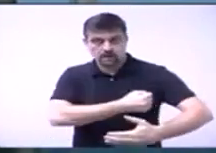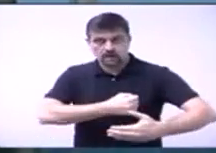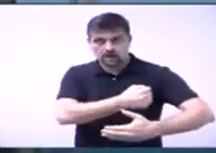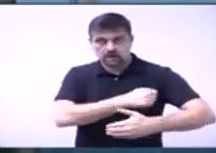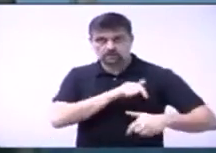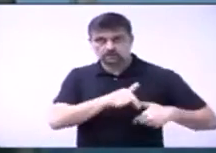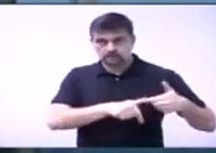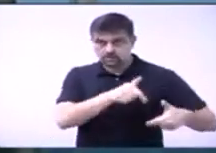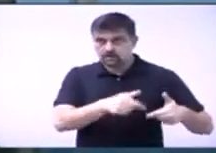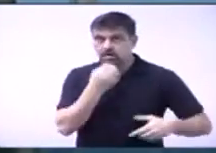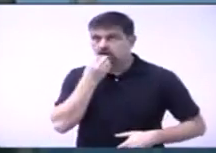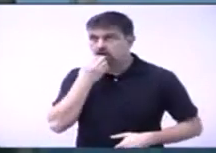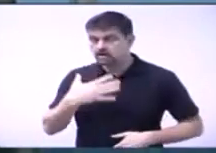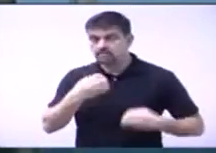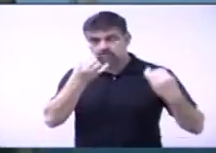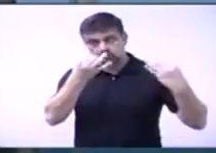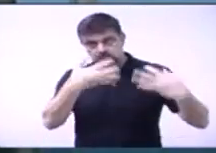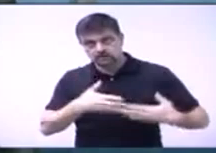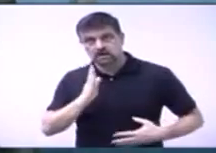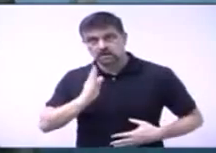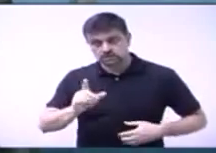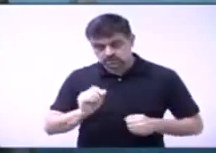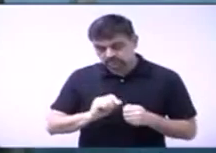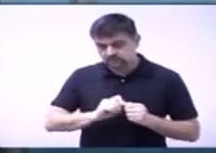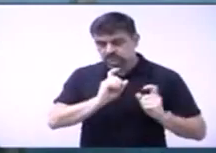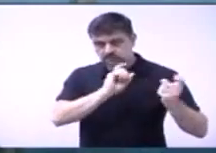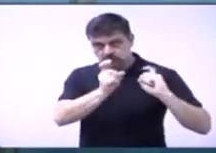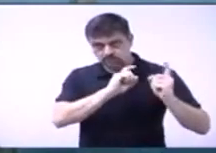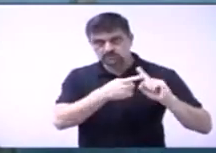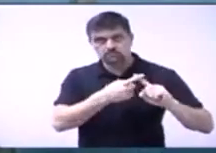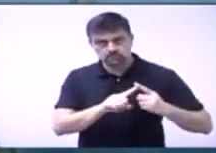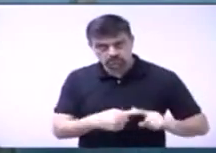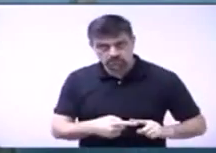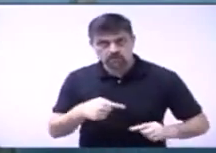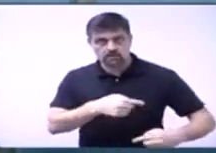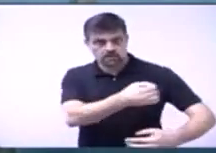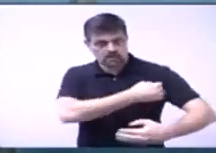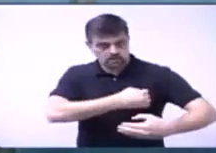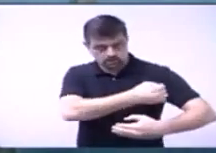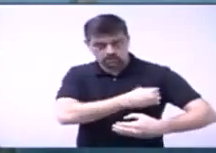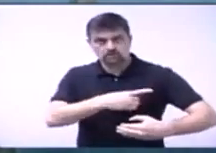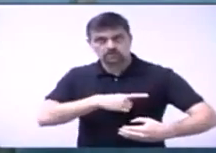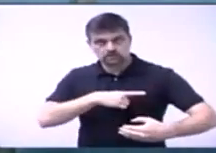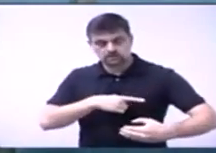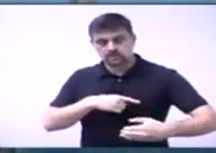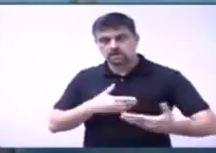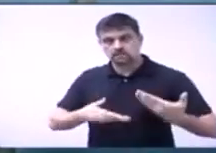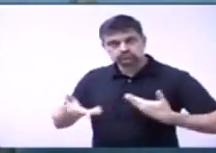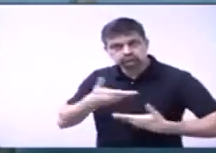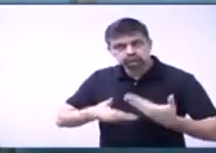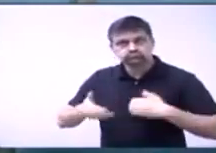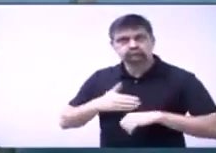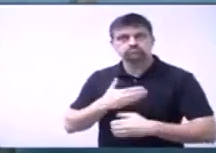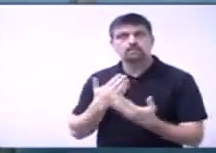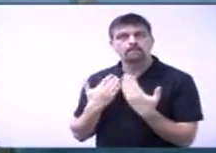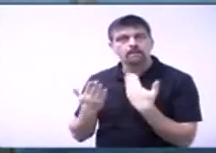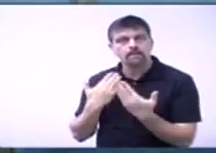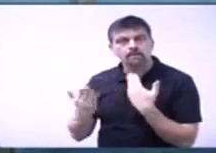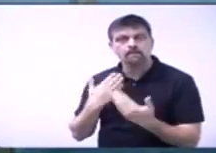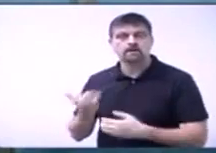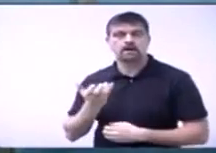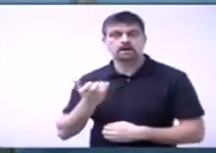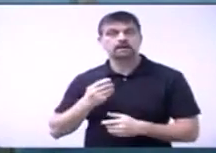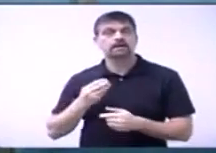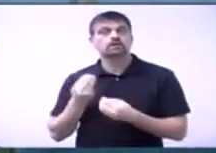Mas é bom deixar claro que já está acontecendo essa reunião, elas têm acesso, tá, para estar conversando e já está buscando